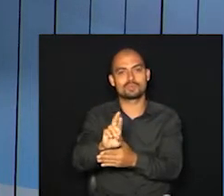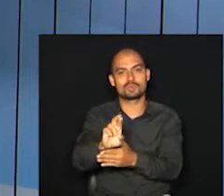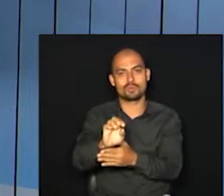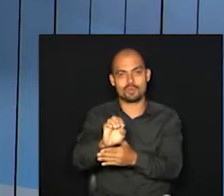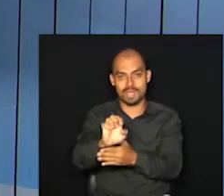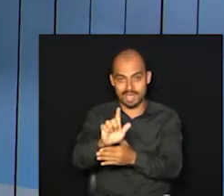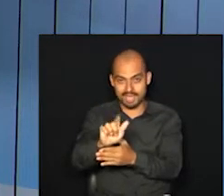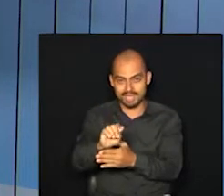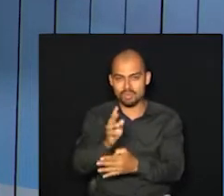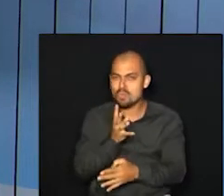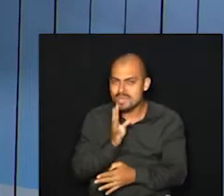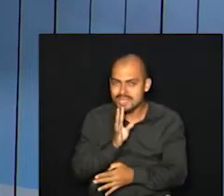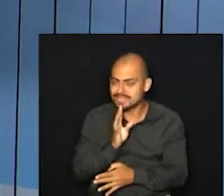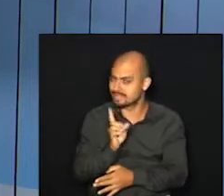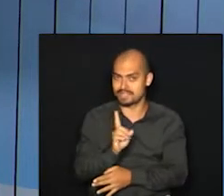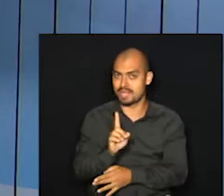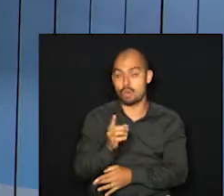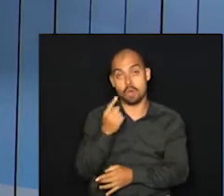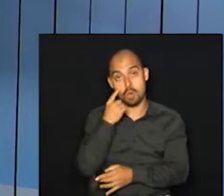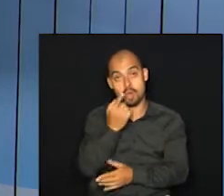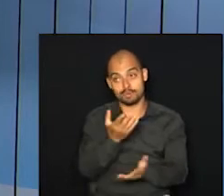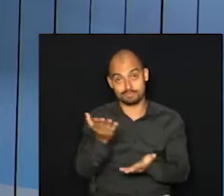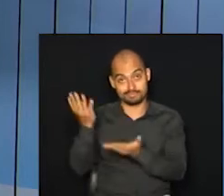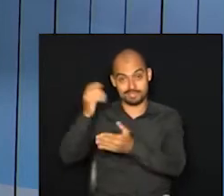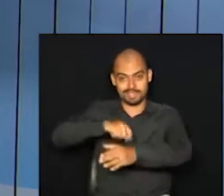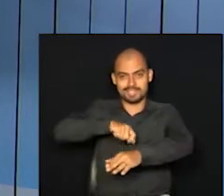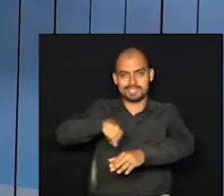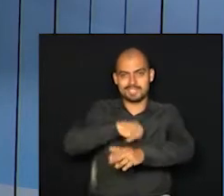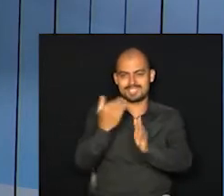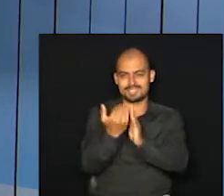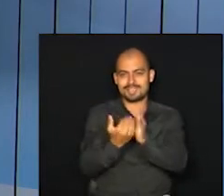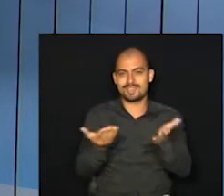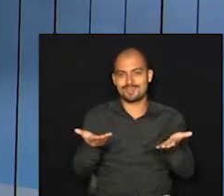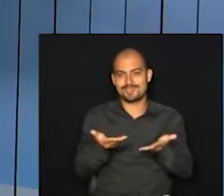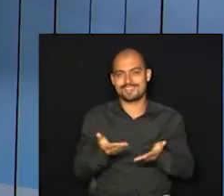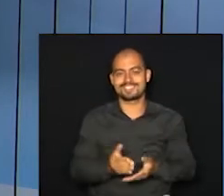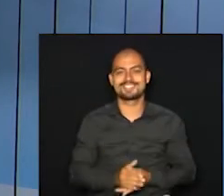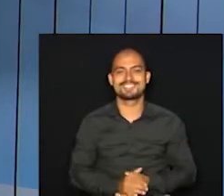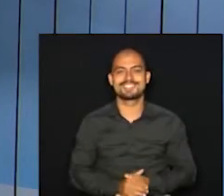ouviu falar? Não? Então confira esta receita agora.